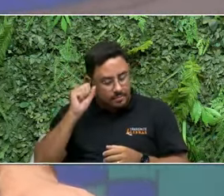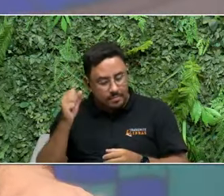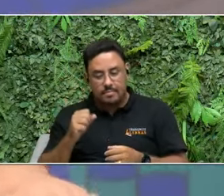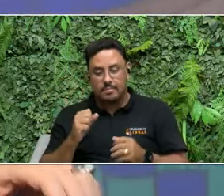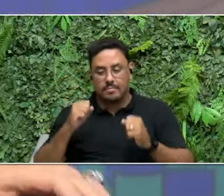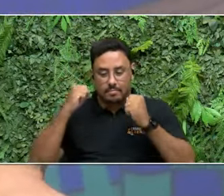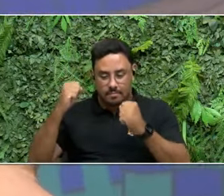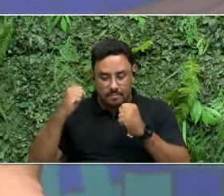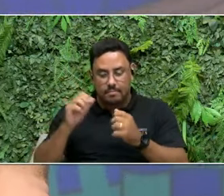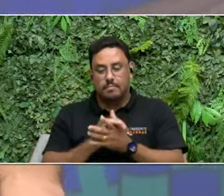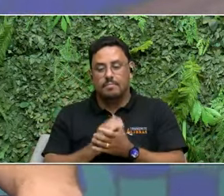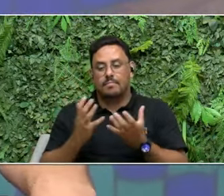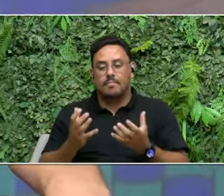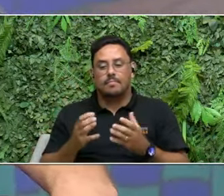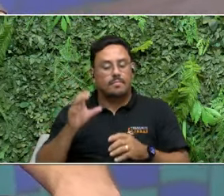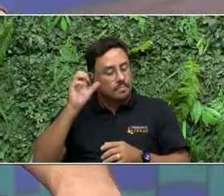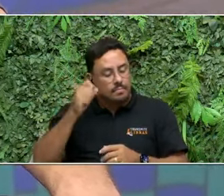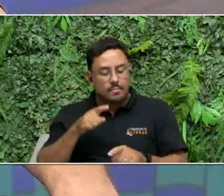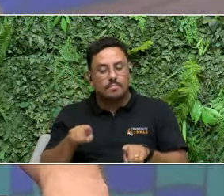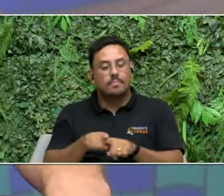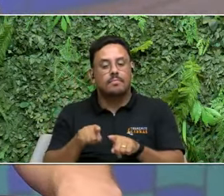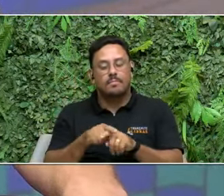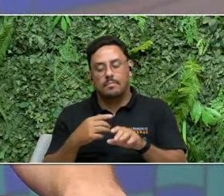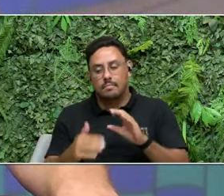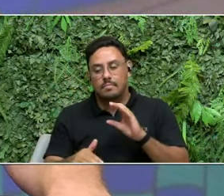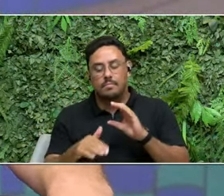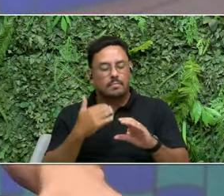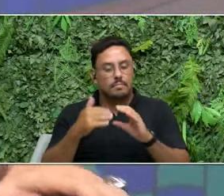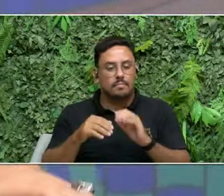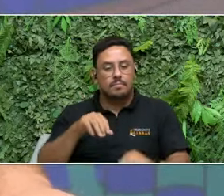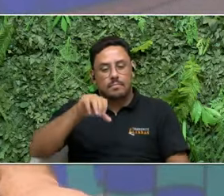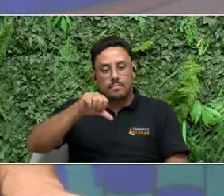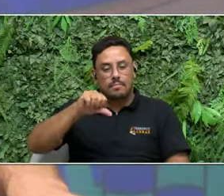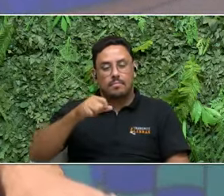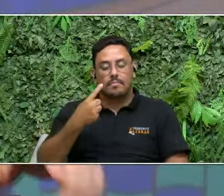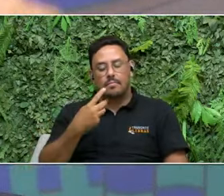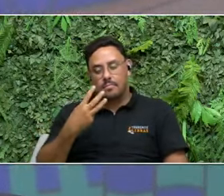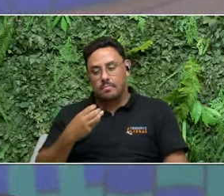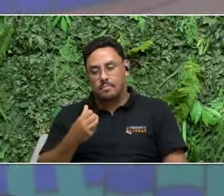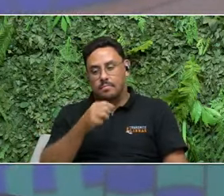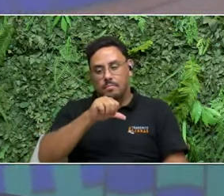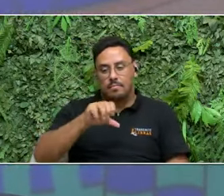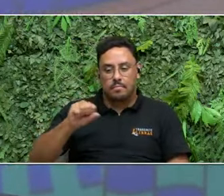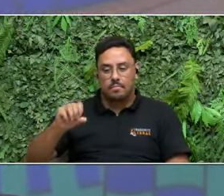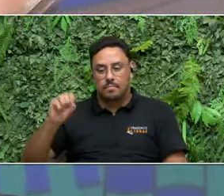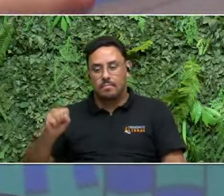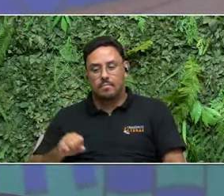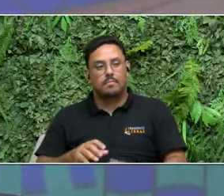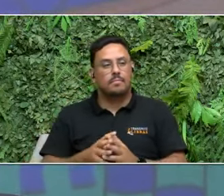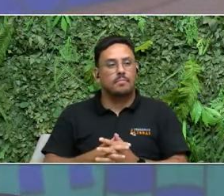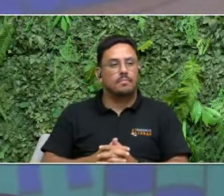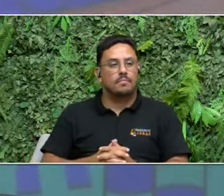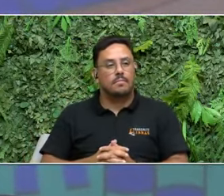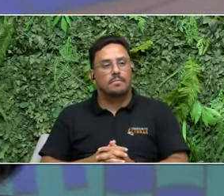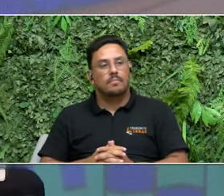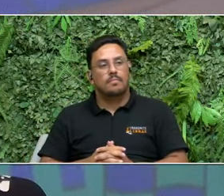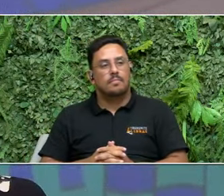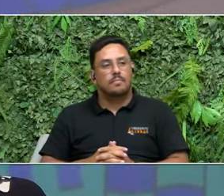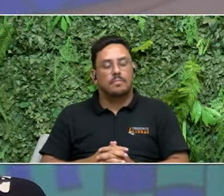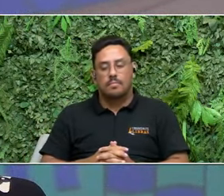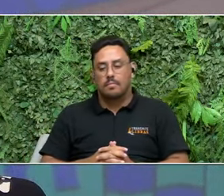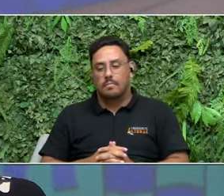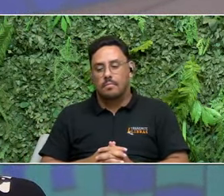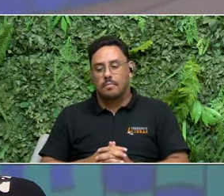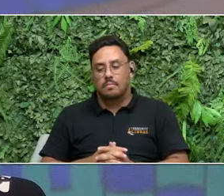a torcida queremos ouvir também você que mandou mensagem pelo 99 316 9898 rodei Taliban